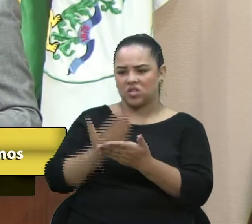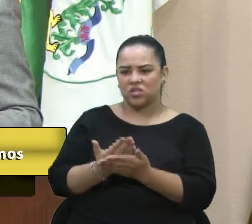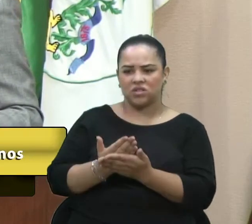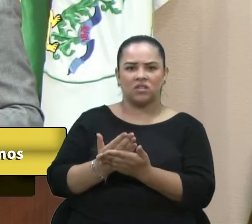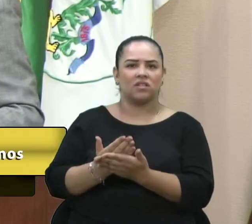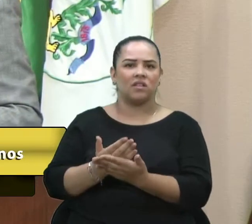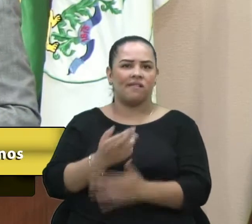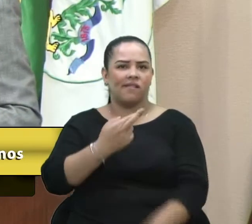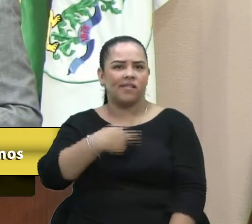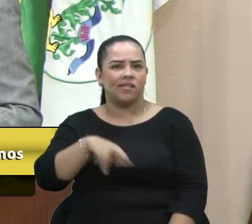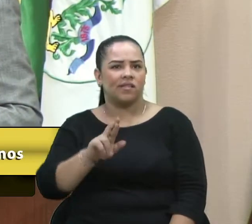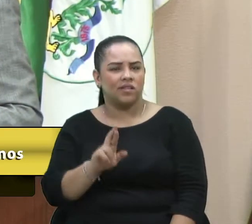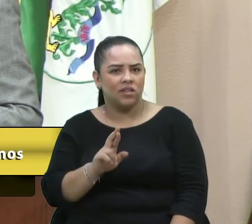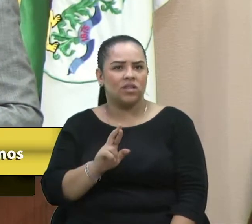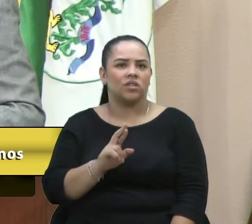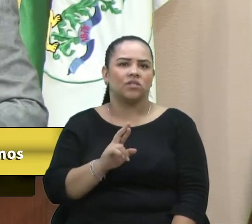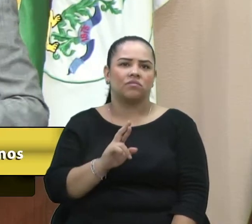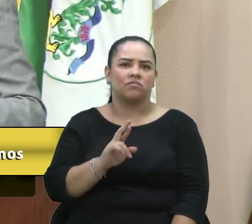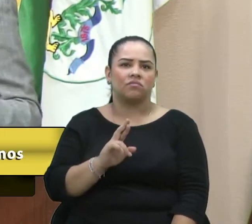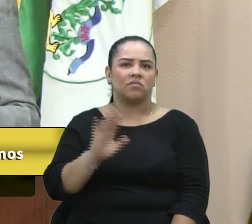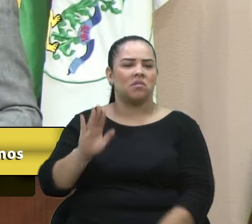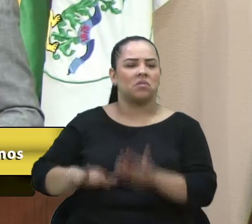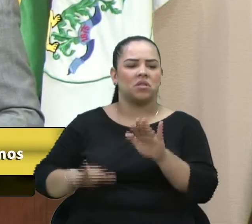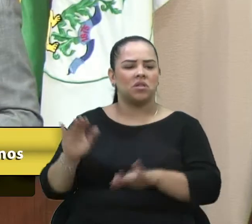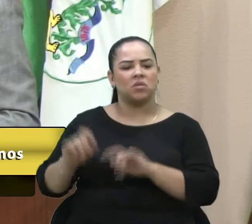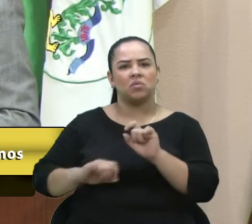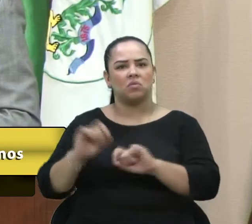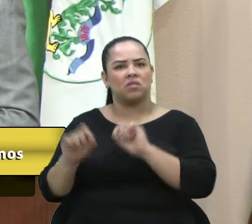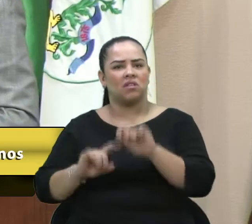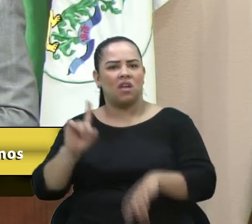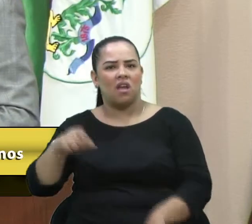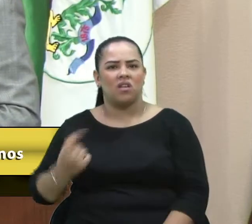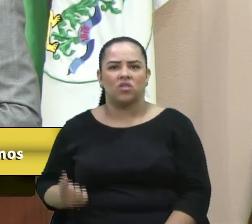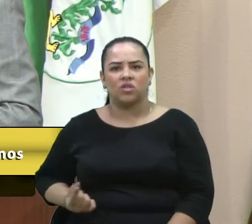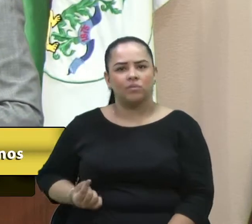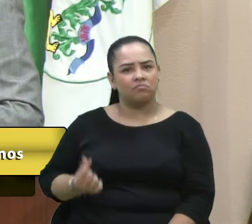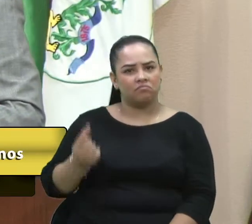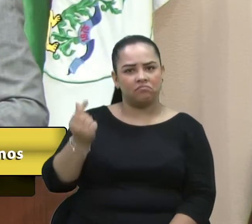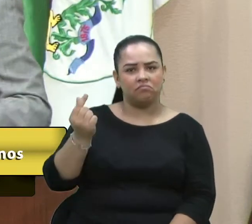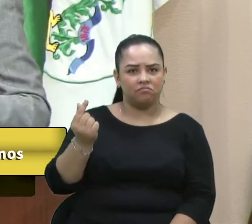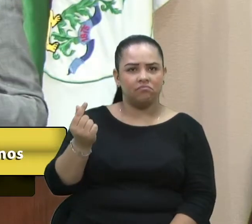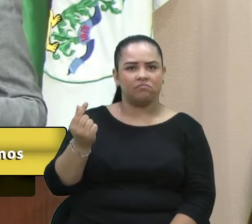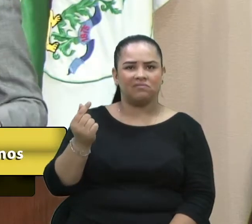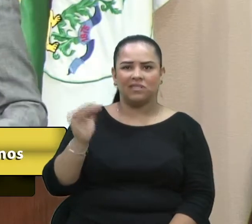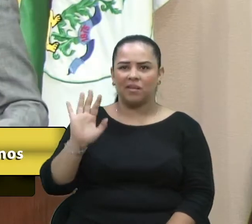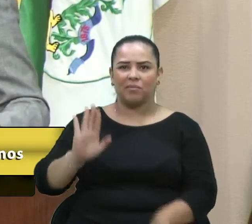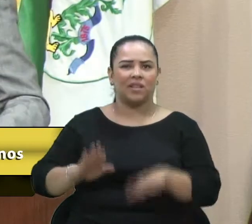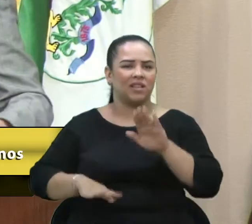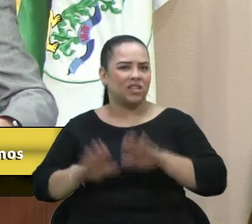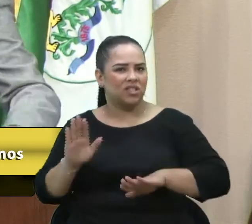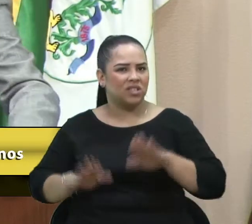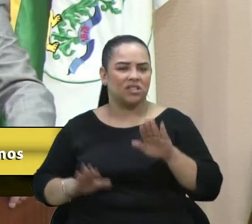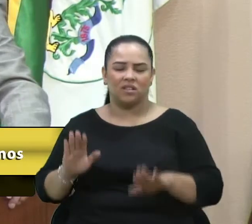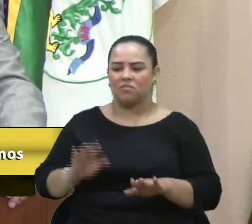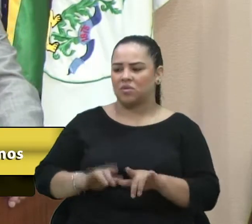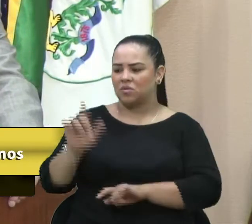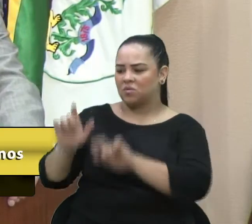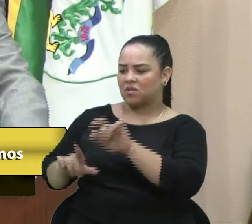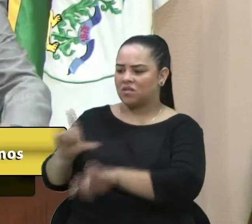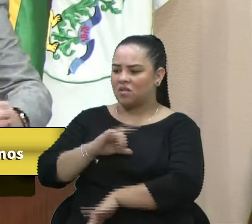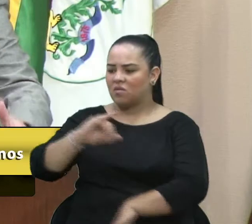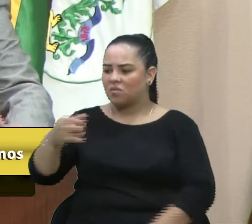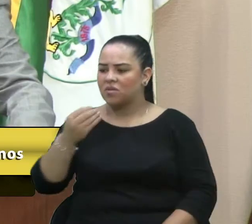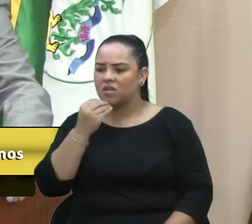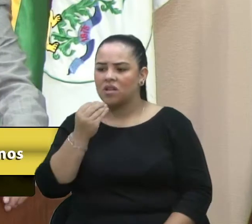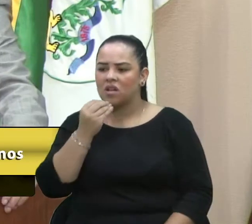independente de uma situação econômica, independente se as pessoas tiveram oportunidade